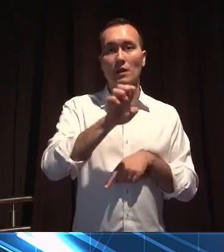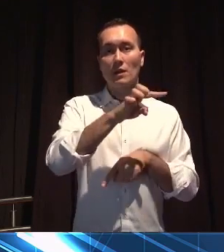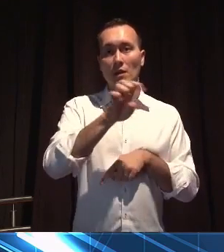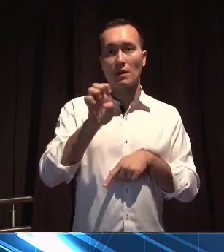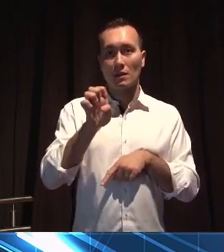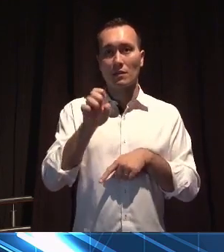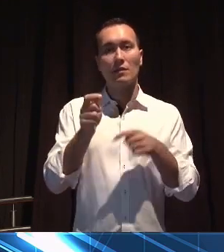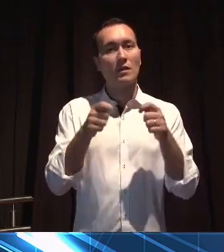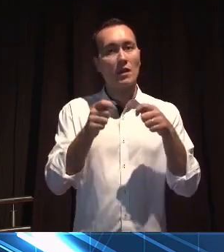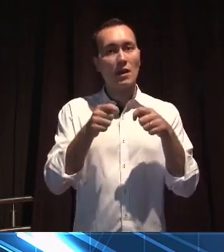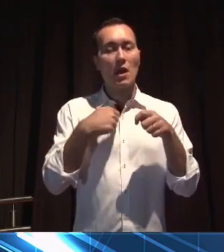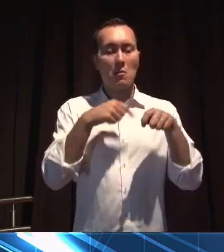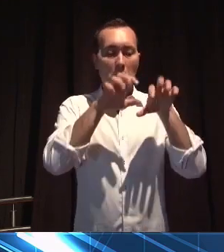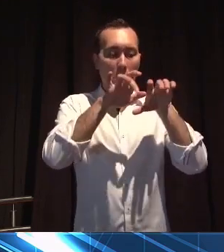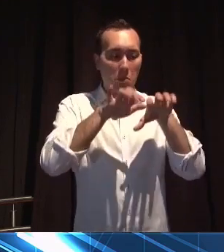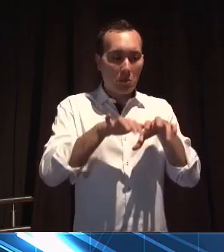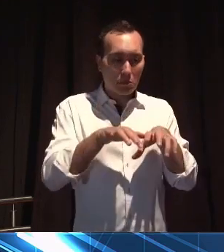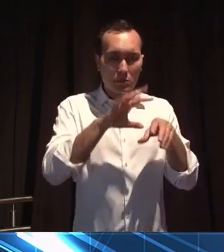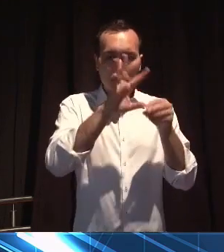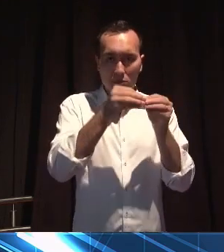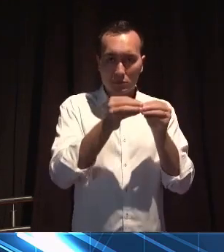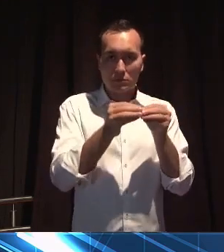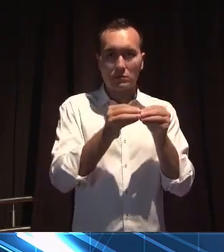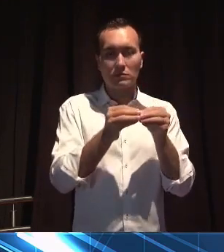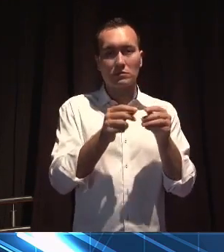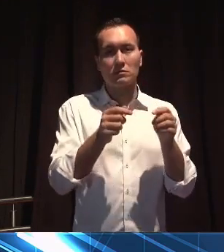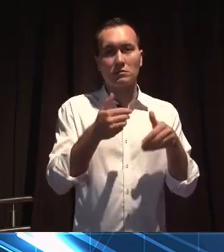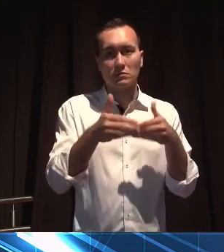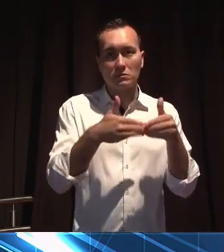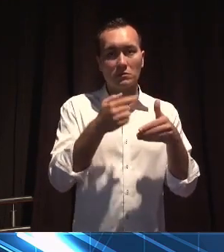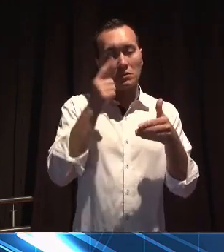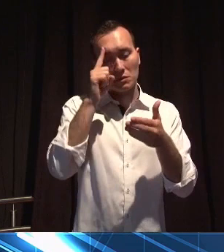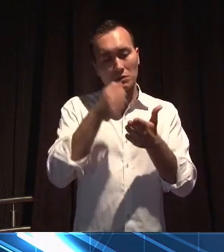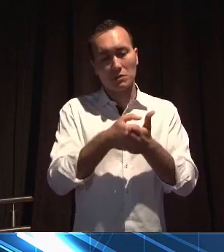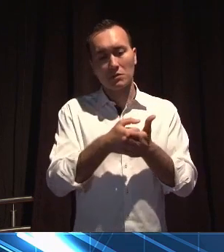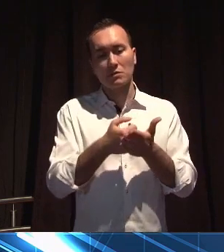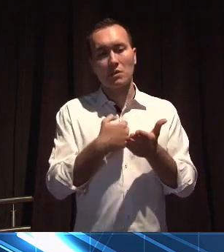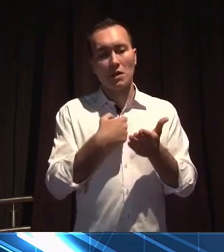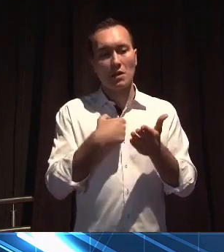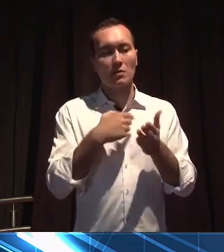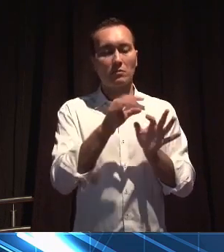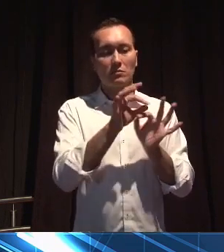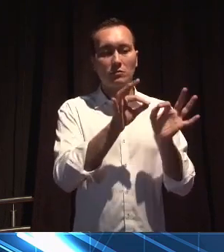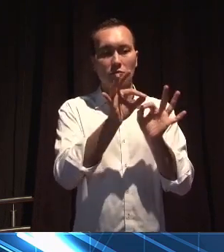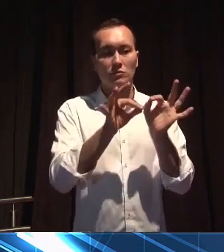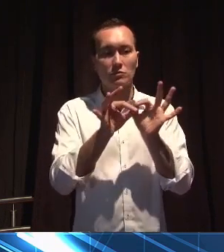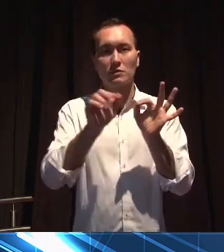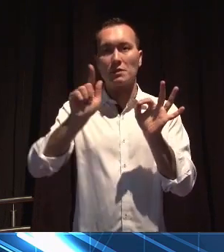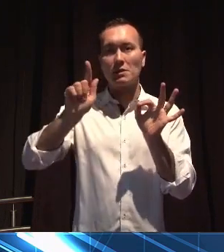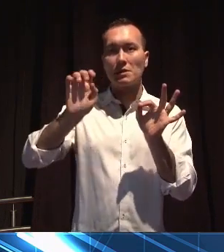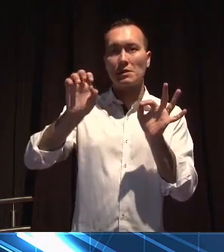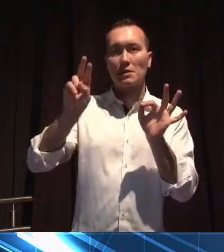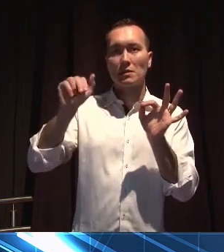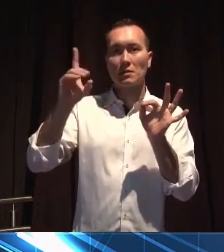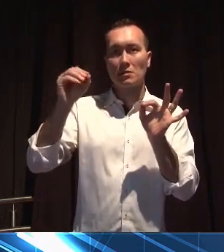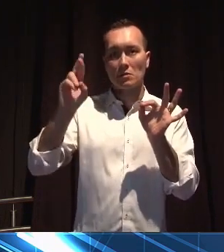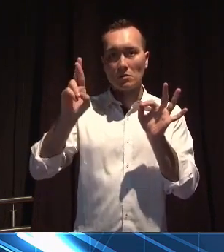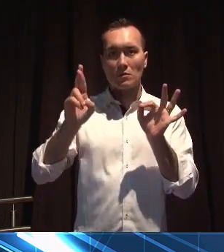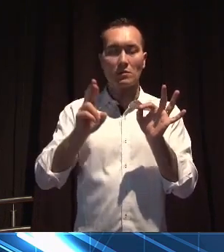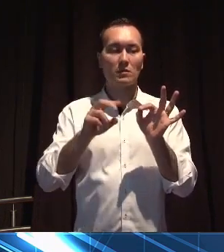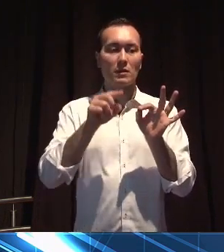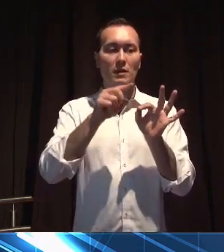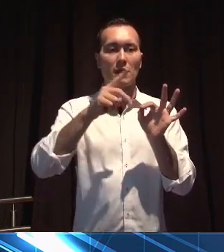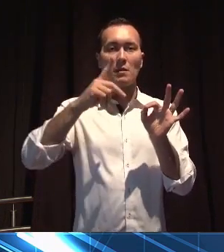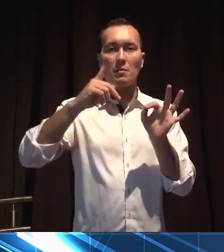e-book e vai decidir pelo formato de ebux e vai criar uma classe que é o gerador PDF com i text ou vai criar uma classe geradora